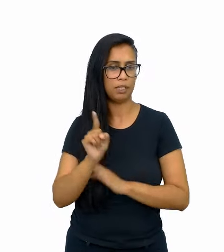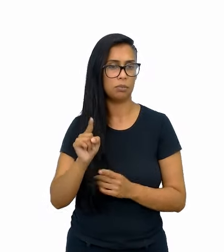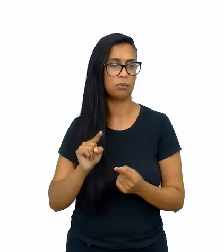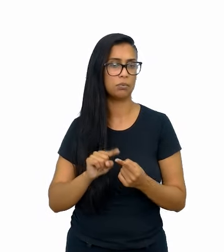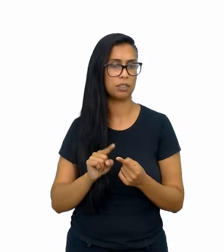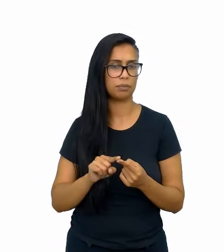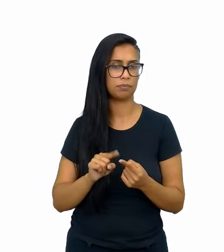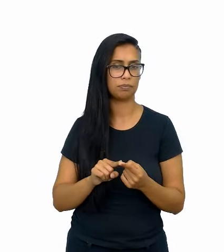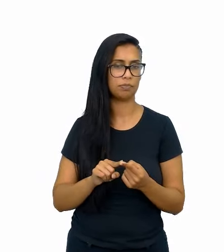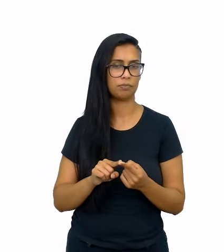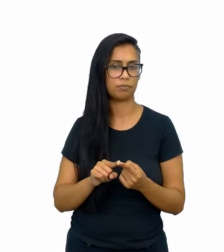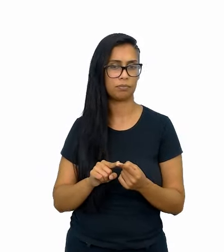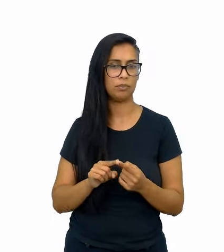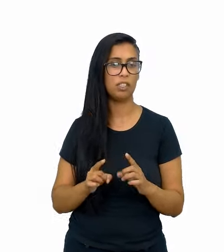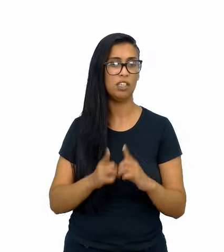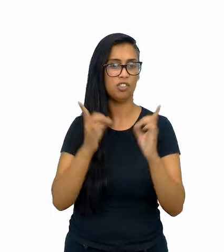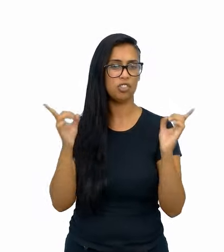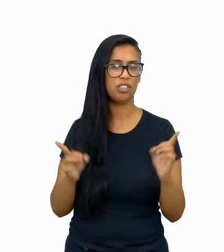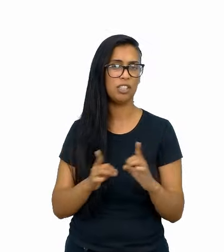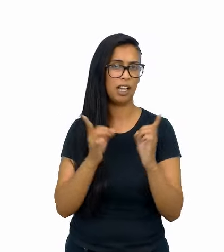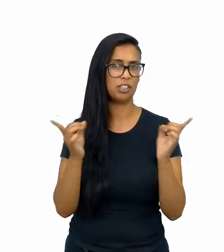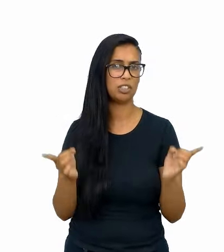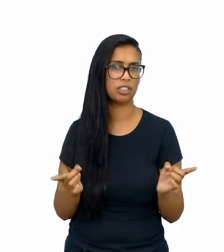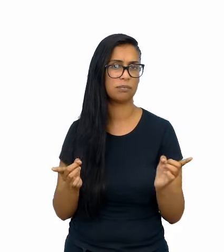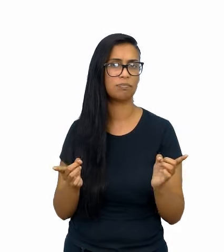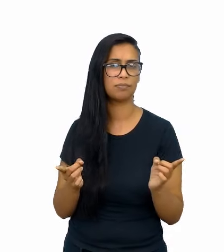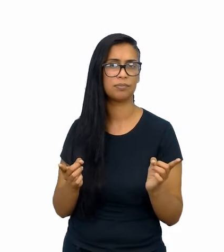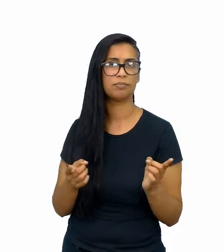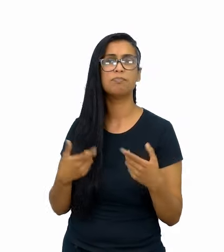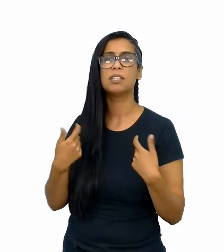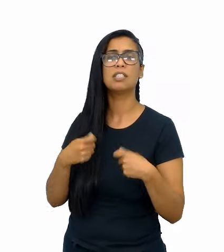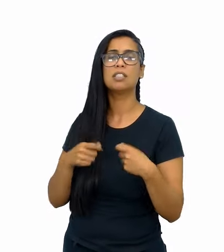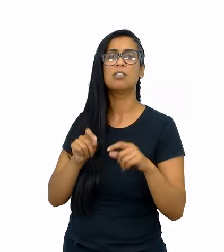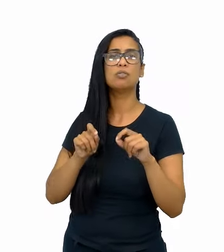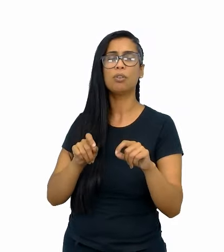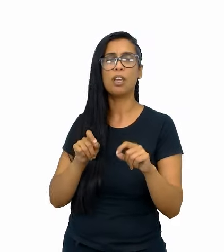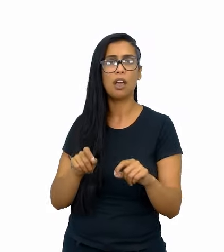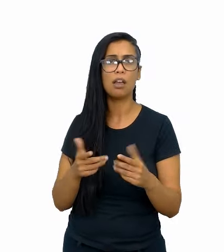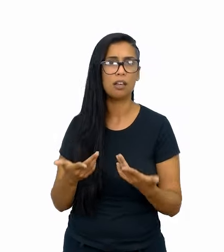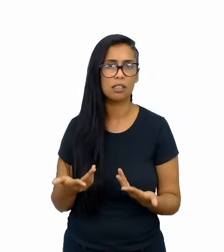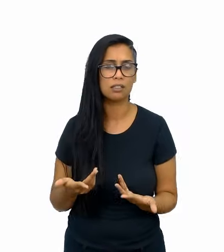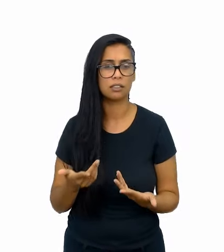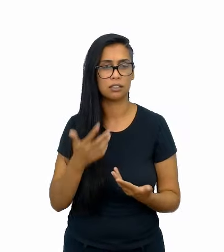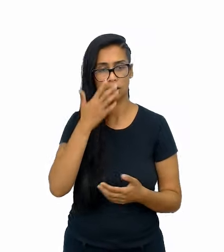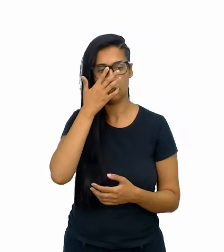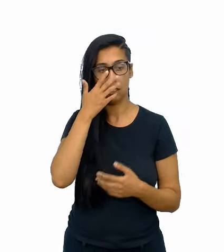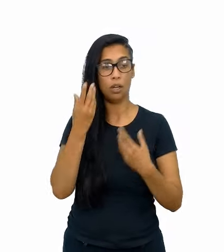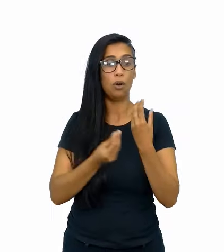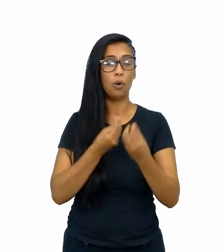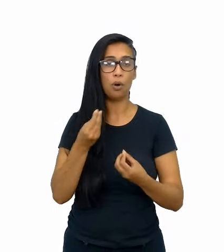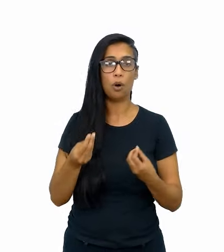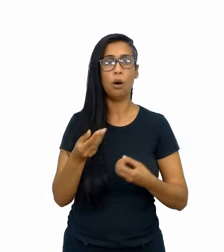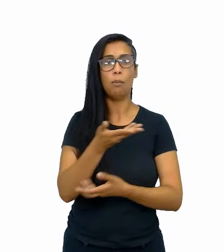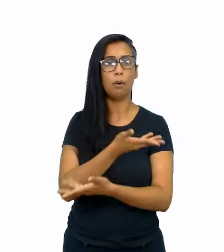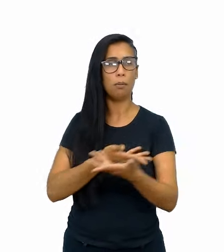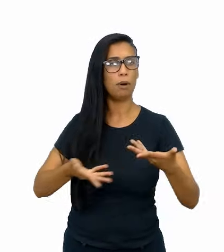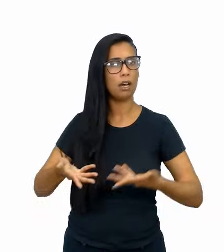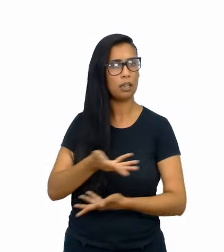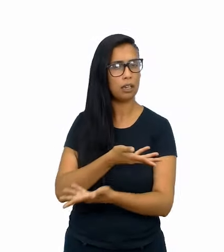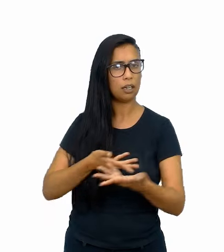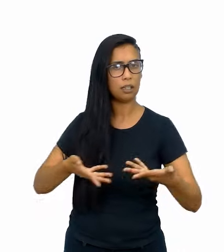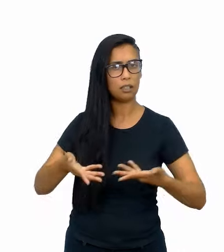condições didáticas necessárias para que isso ocorra, né? Como que essa atividade se relaciona também com uma outra atividade que